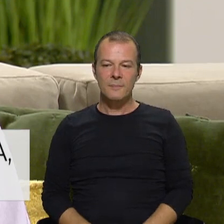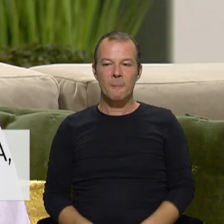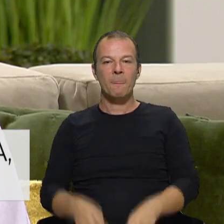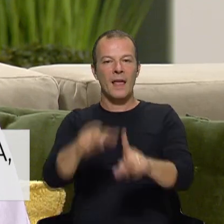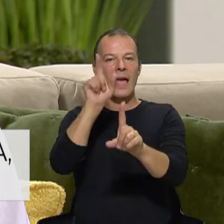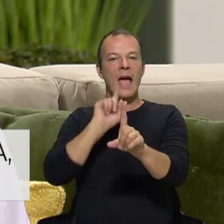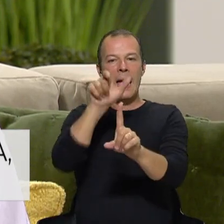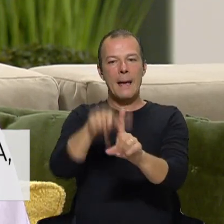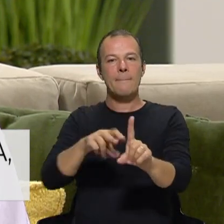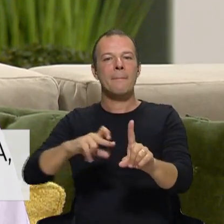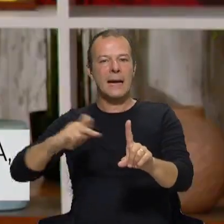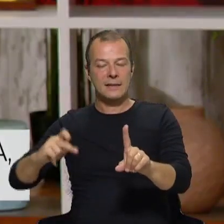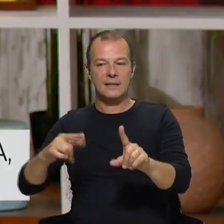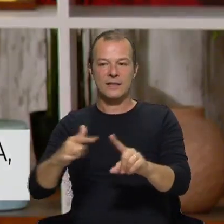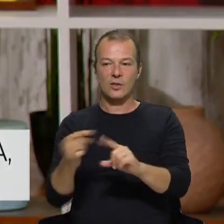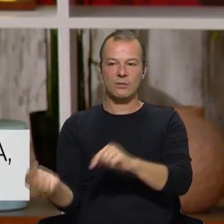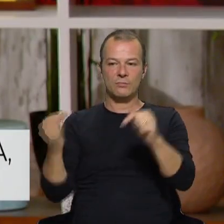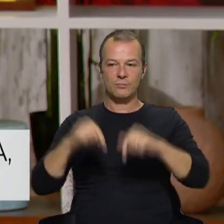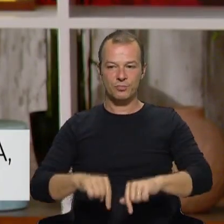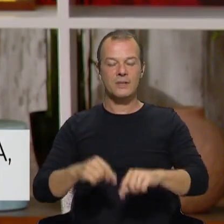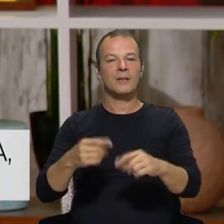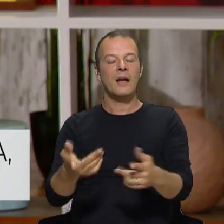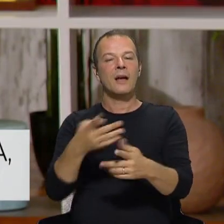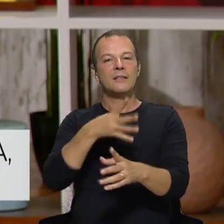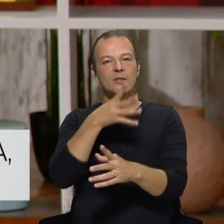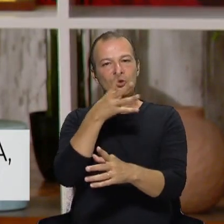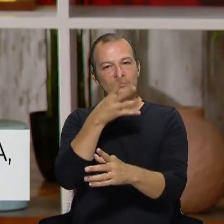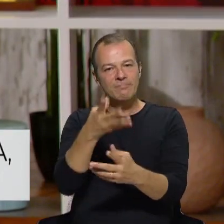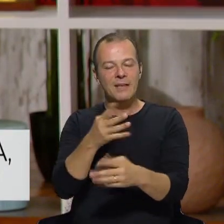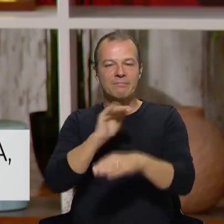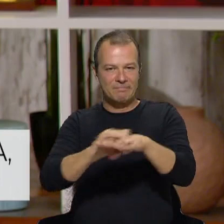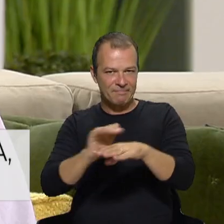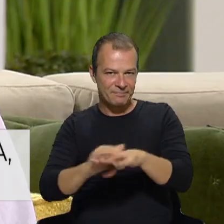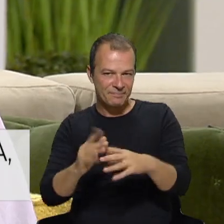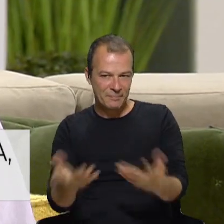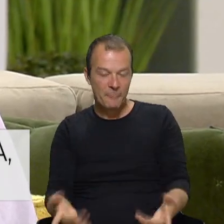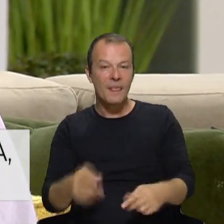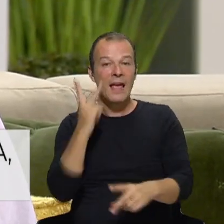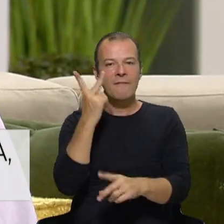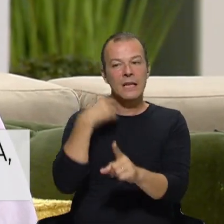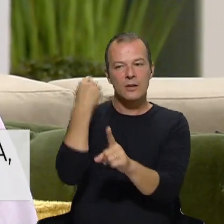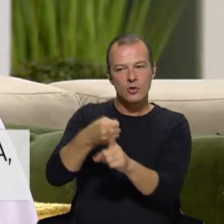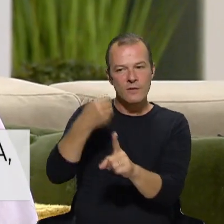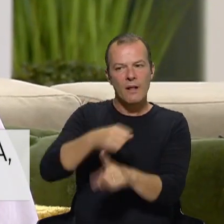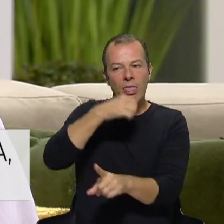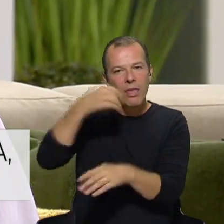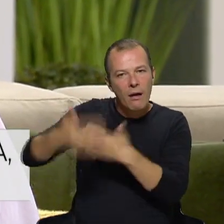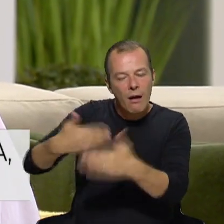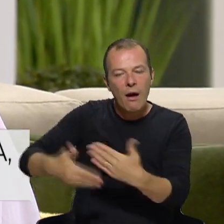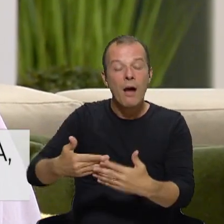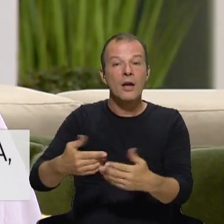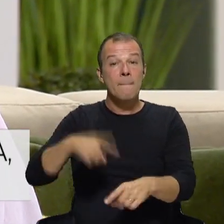Estimada Marta, venho por este meio deixar-lhe uma palavra de apreço. A vida é um desafio constante e